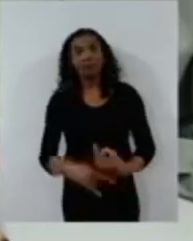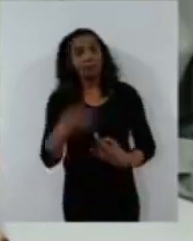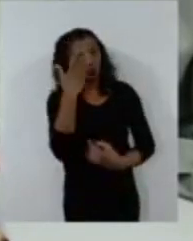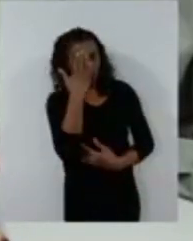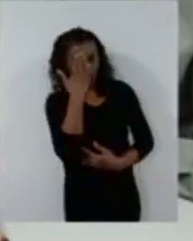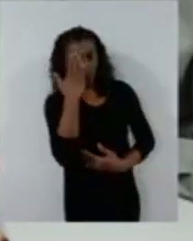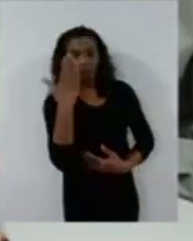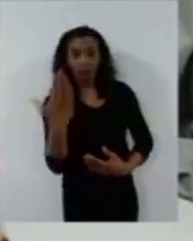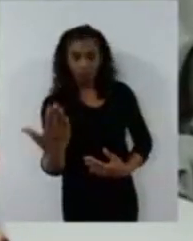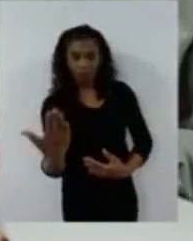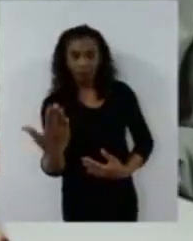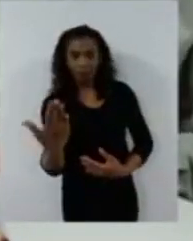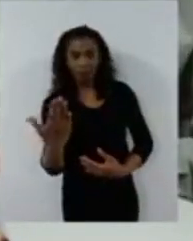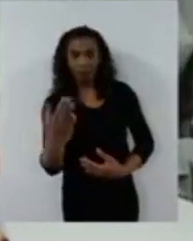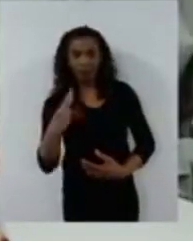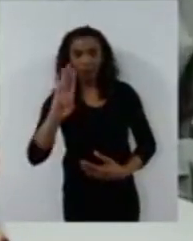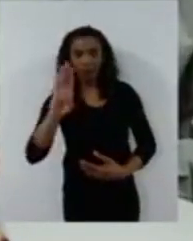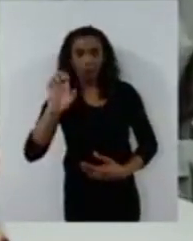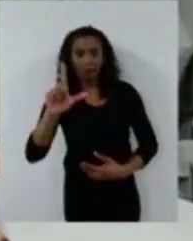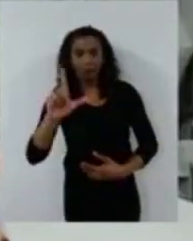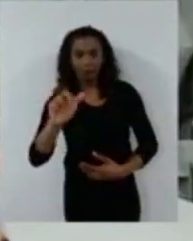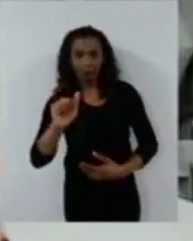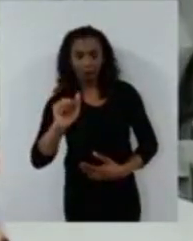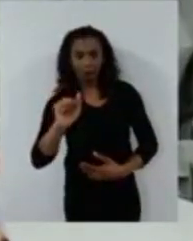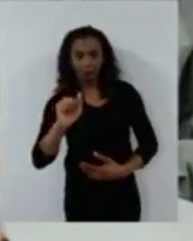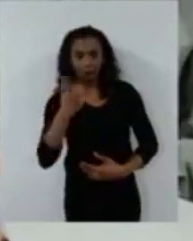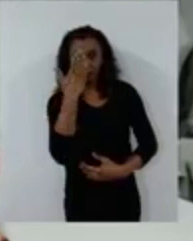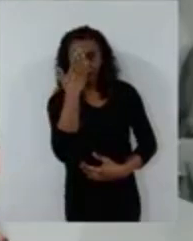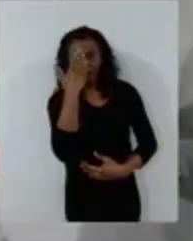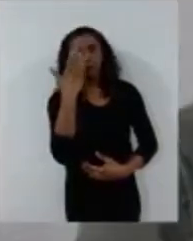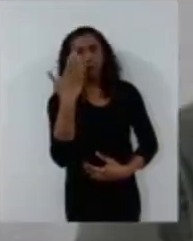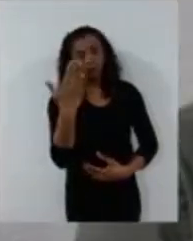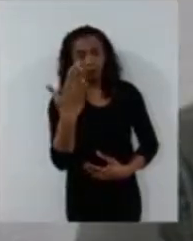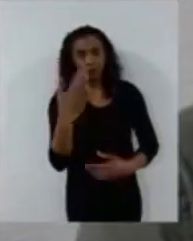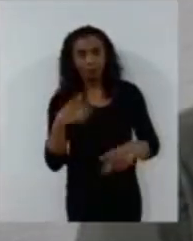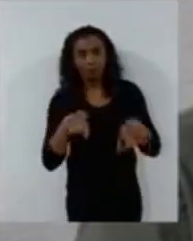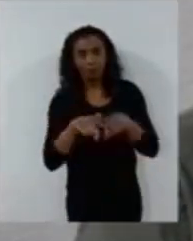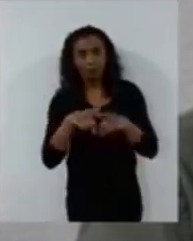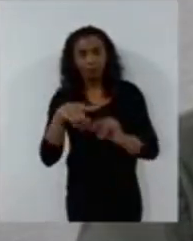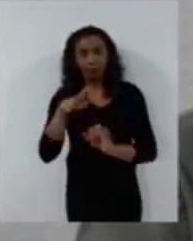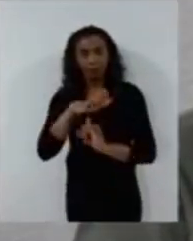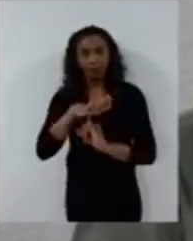Obrigado, Abela. Obrigado